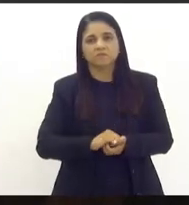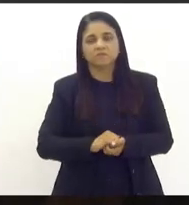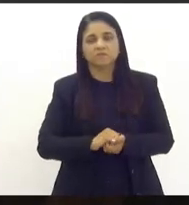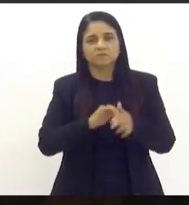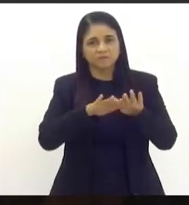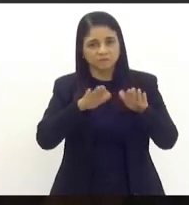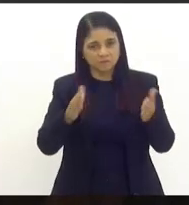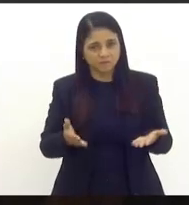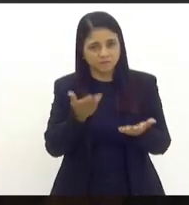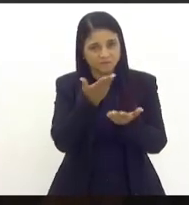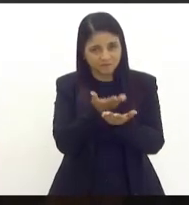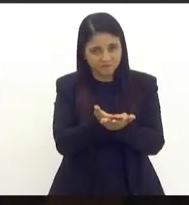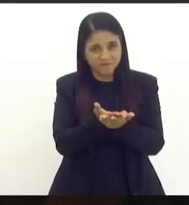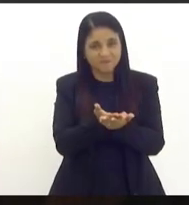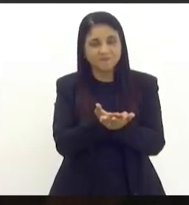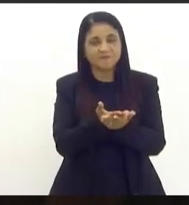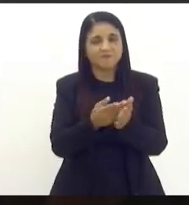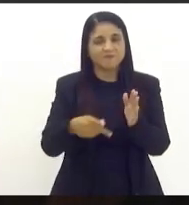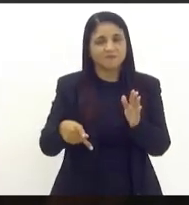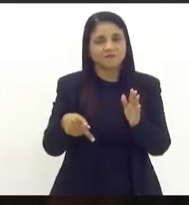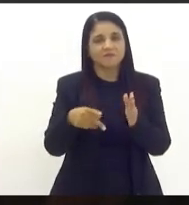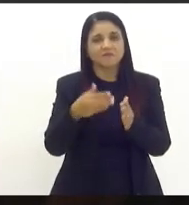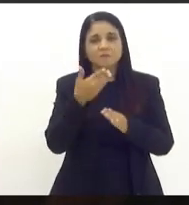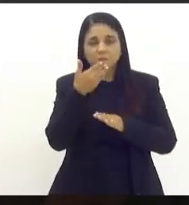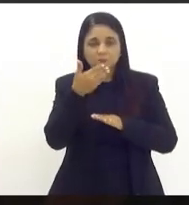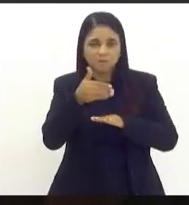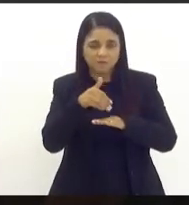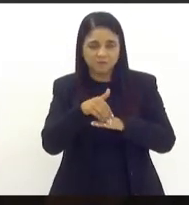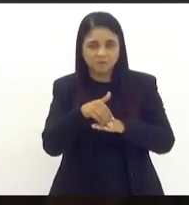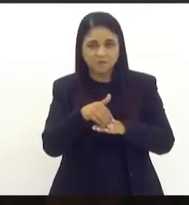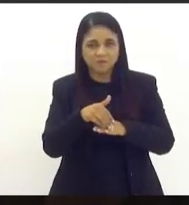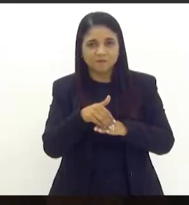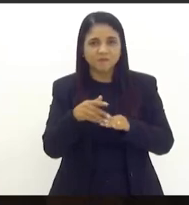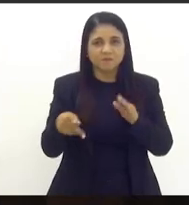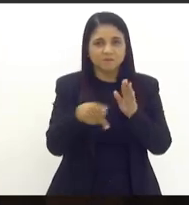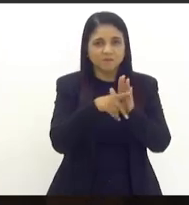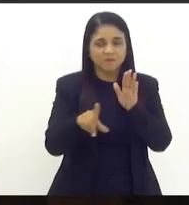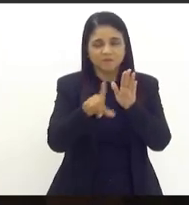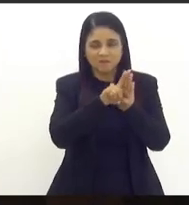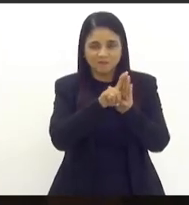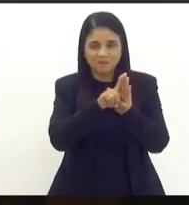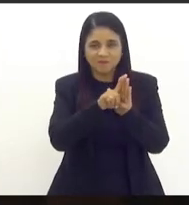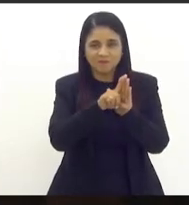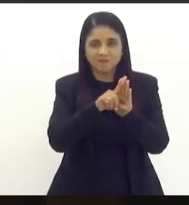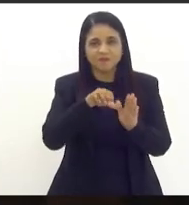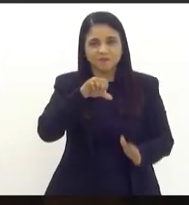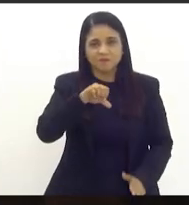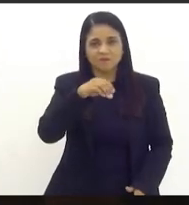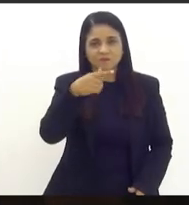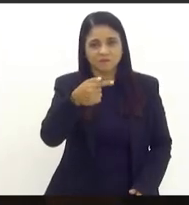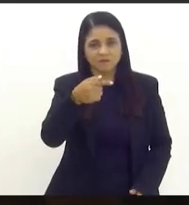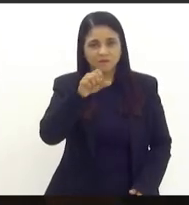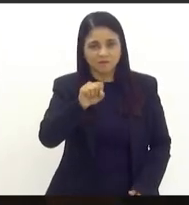a sobremesa e requerimento projeto de lei